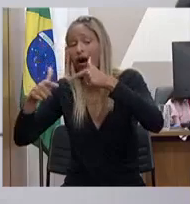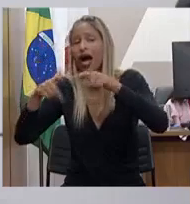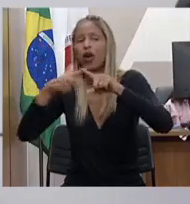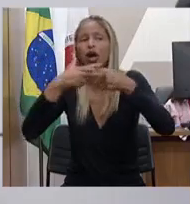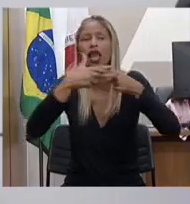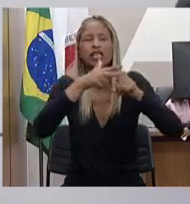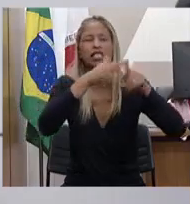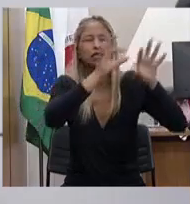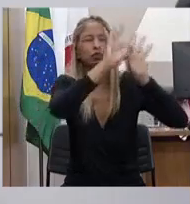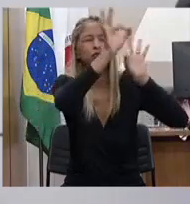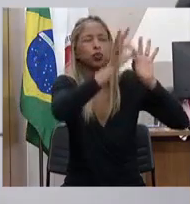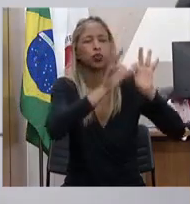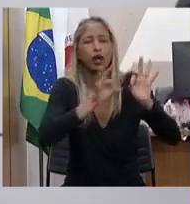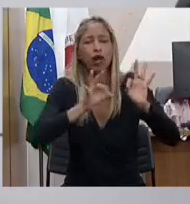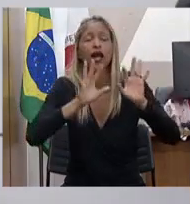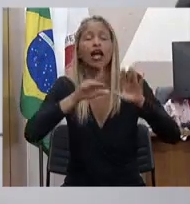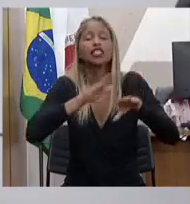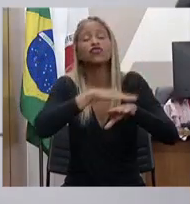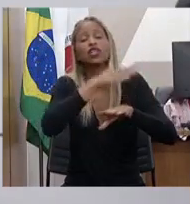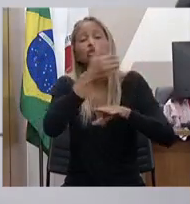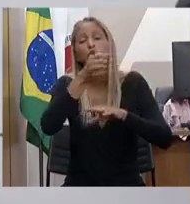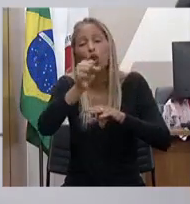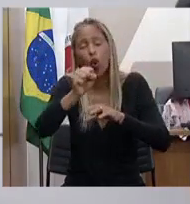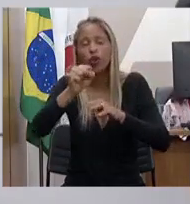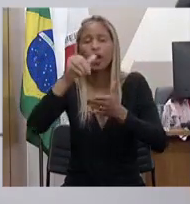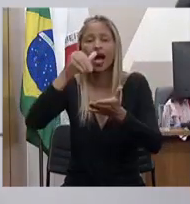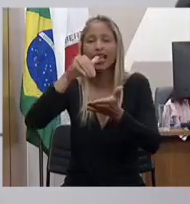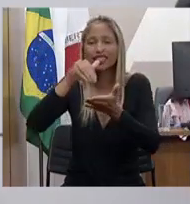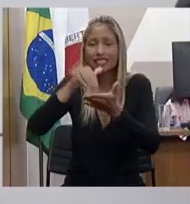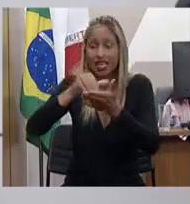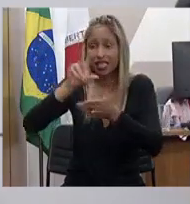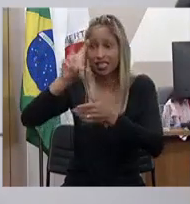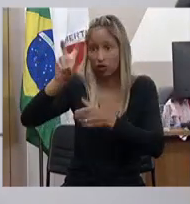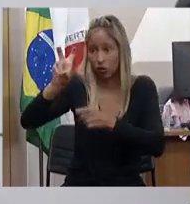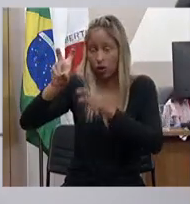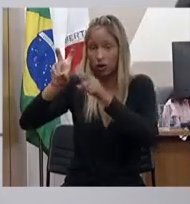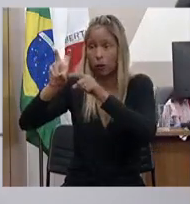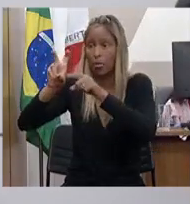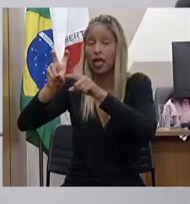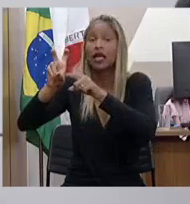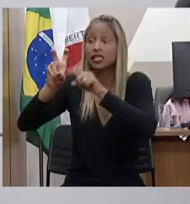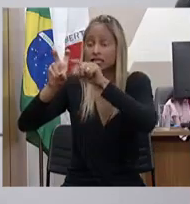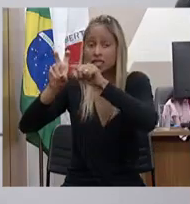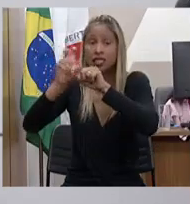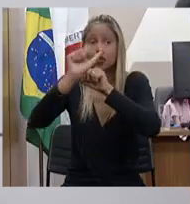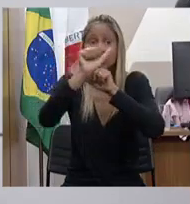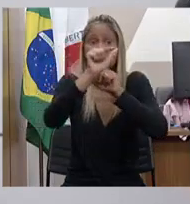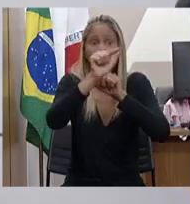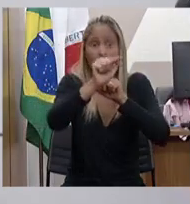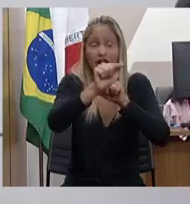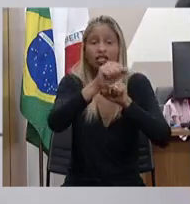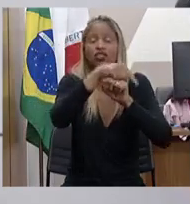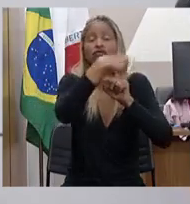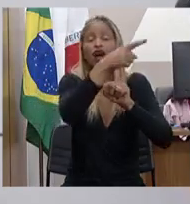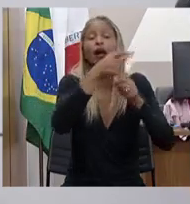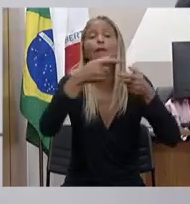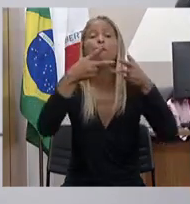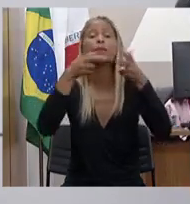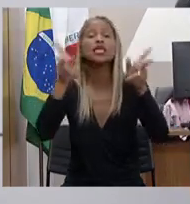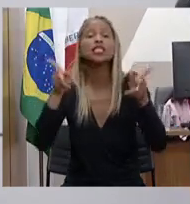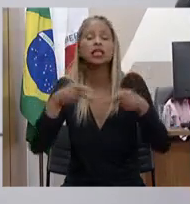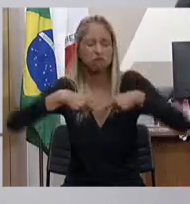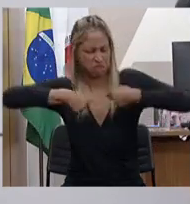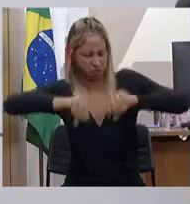de moto sozinho trabalhando às vezes fica De 8 até 17 na Cemig 171 ele vira a chavinha e vira entregador de pizza né